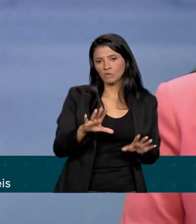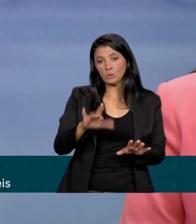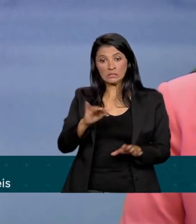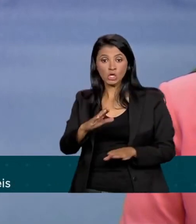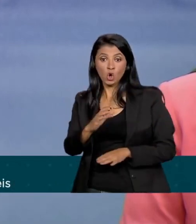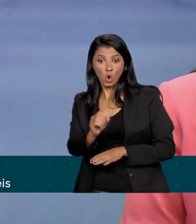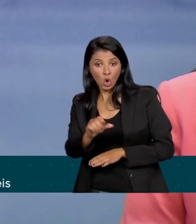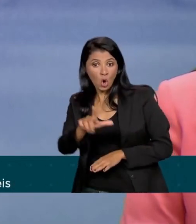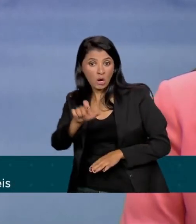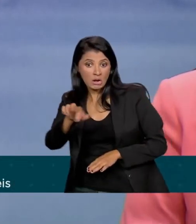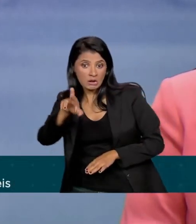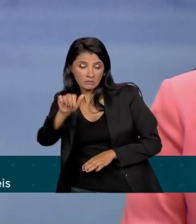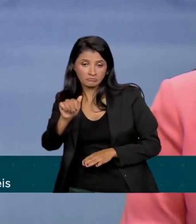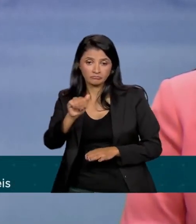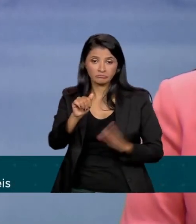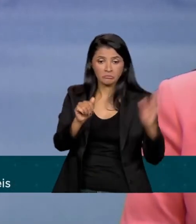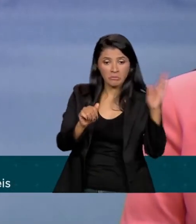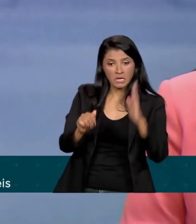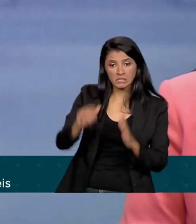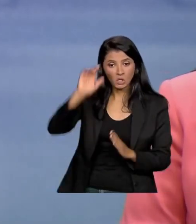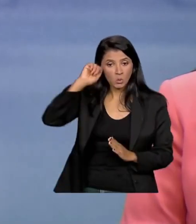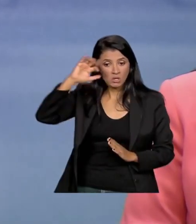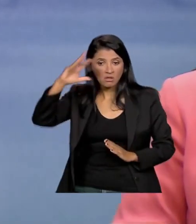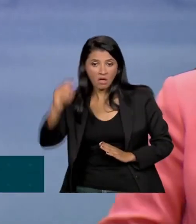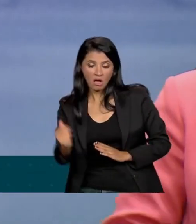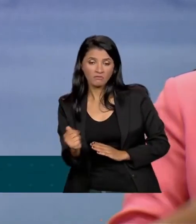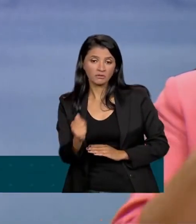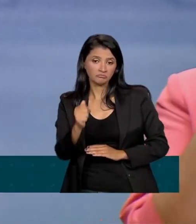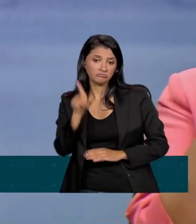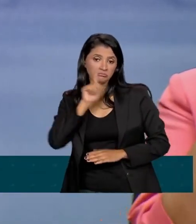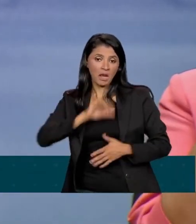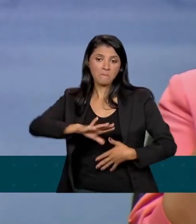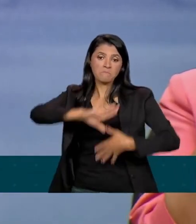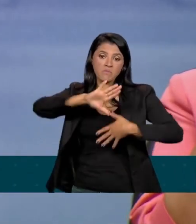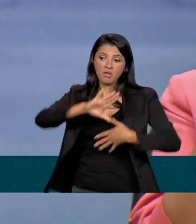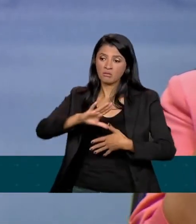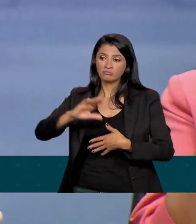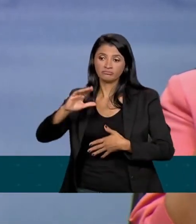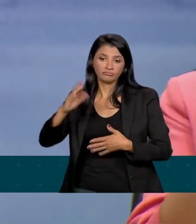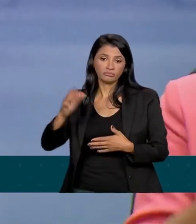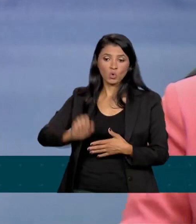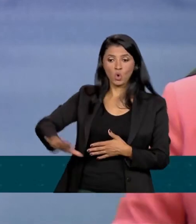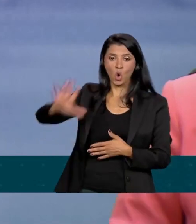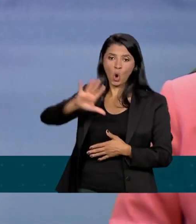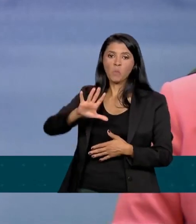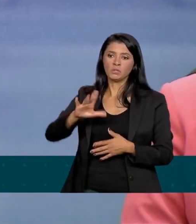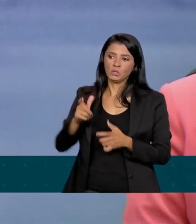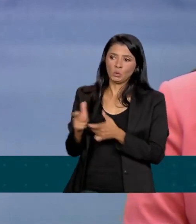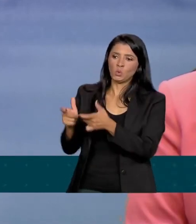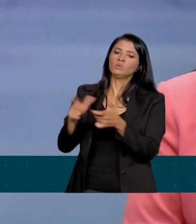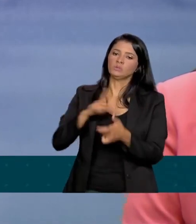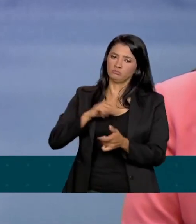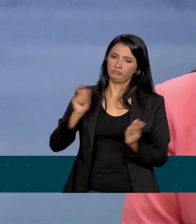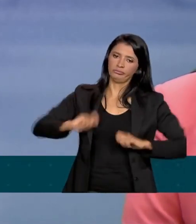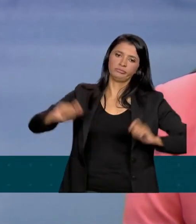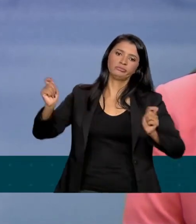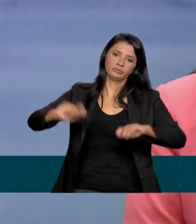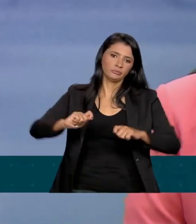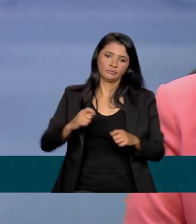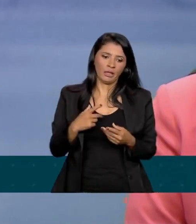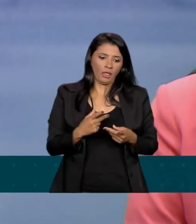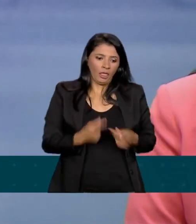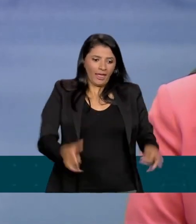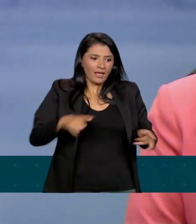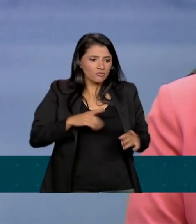no Brasil, na África, na América, na Europa, você tem cólera em todos os lugares, porque não está erradicado. Erradicar, não existir